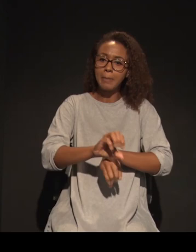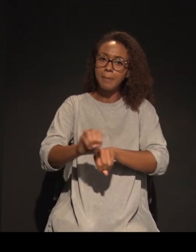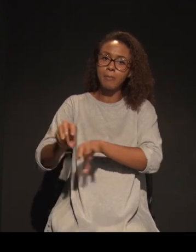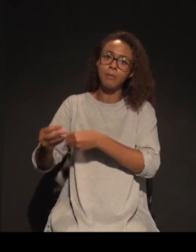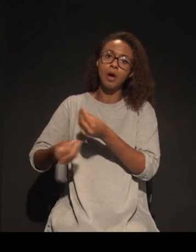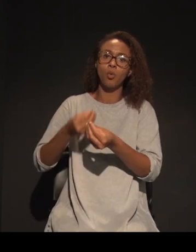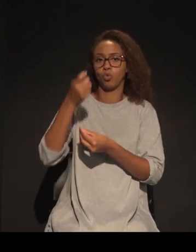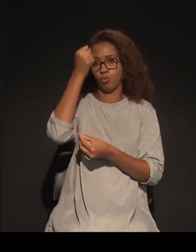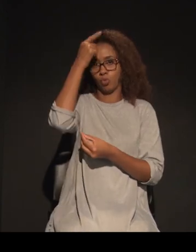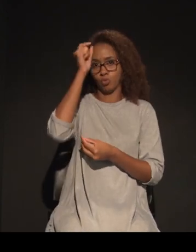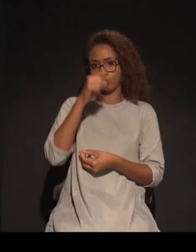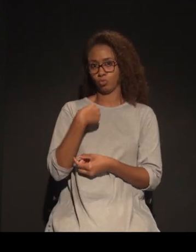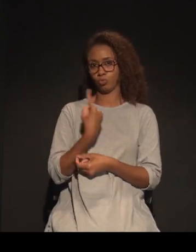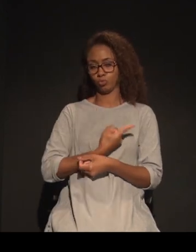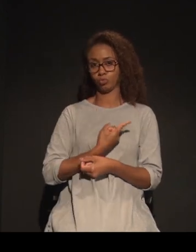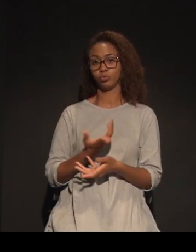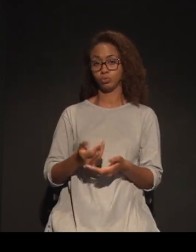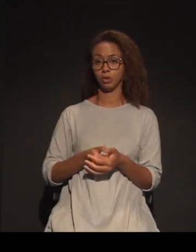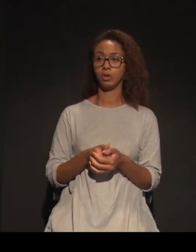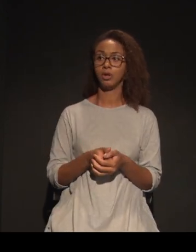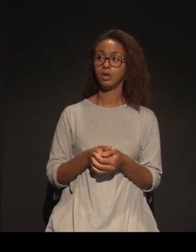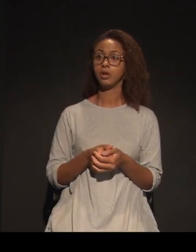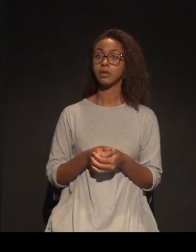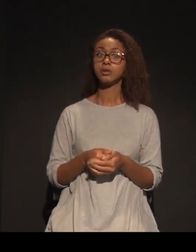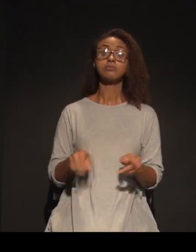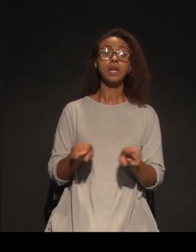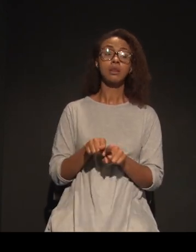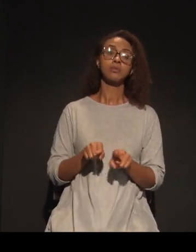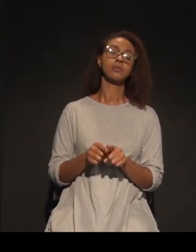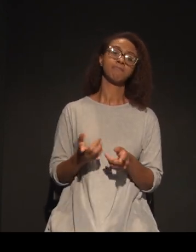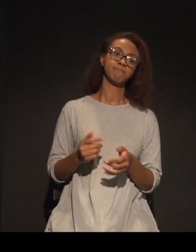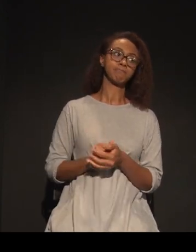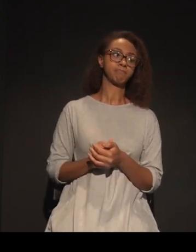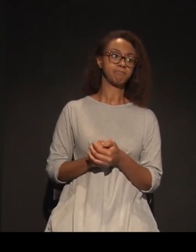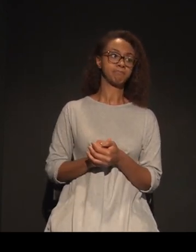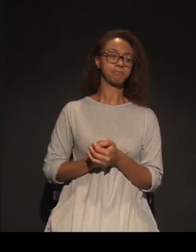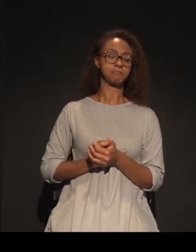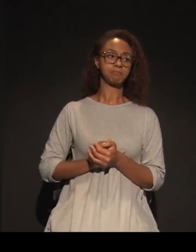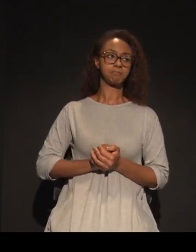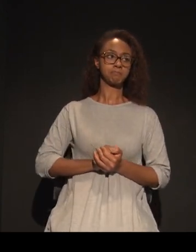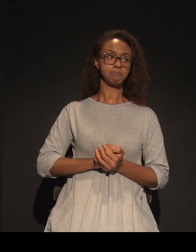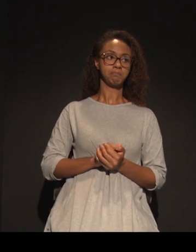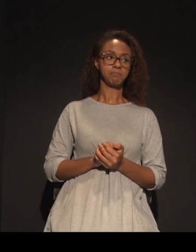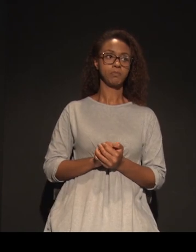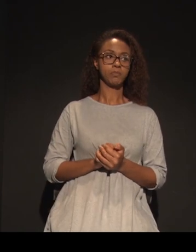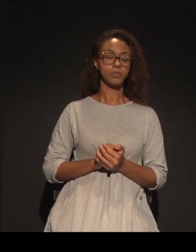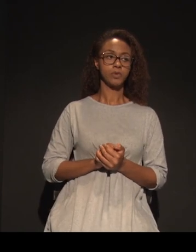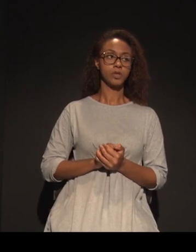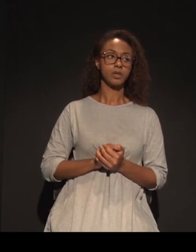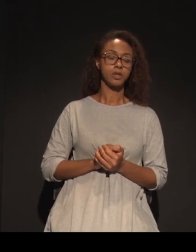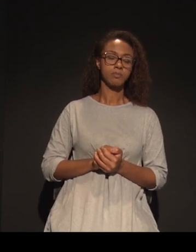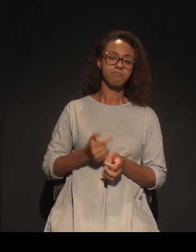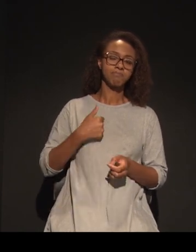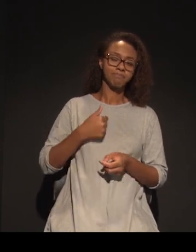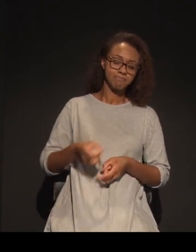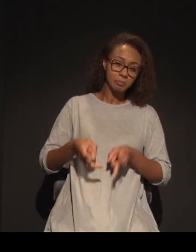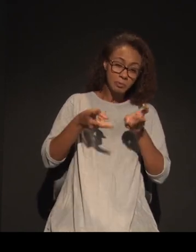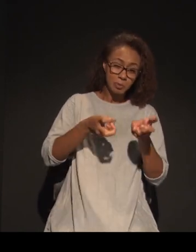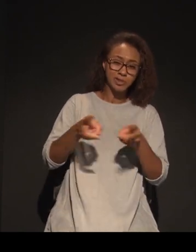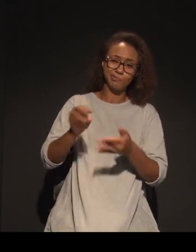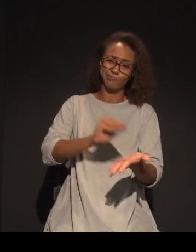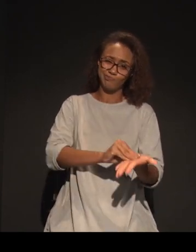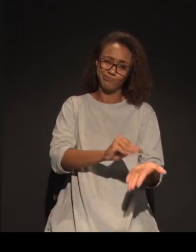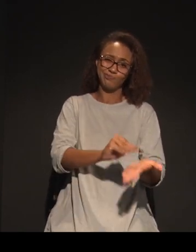e assim mas é os trabalhos assim é eu vejo que há uma carência muito grande